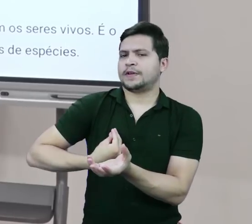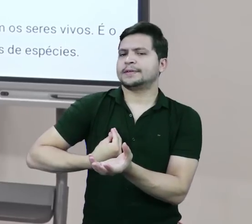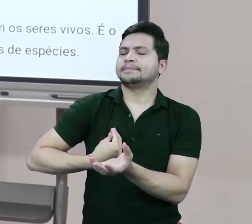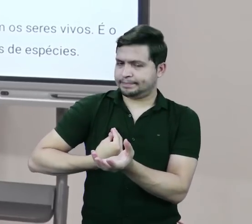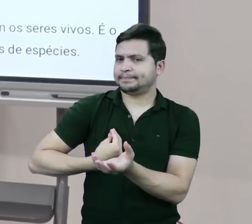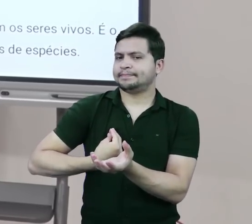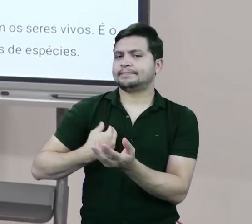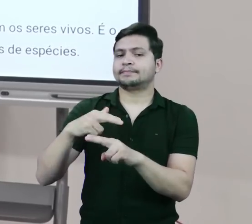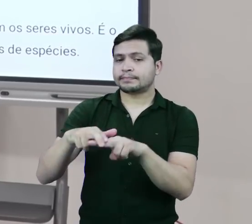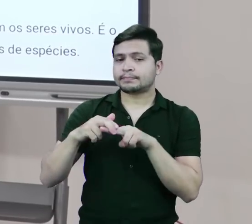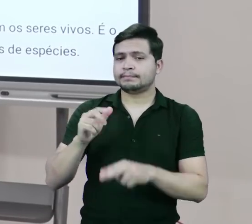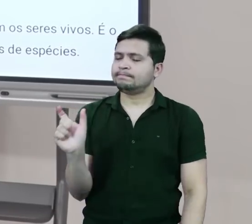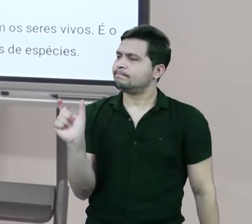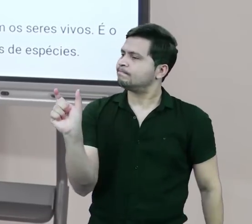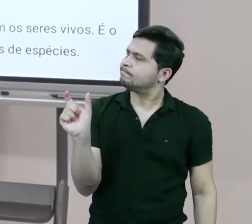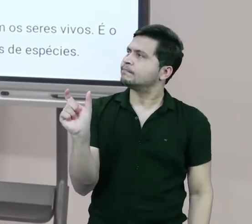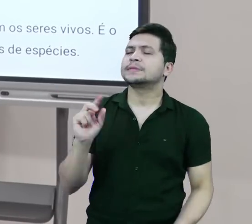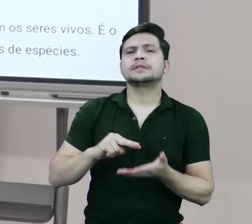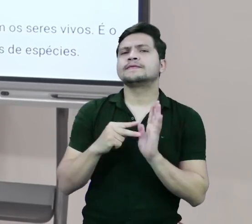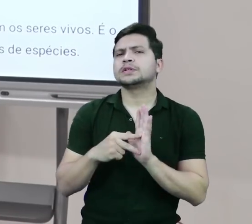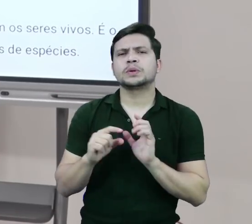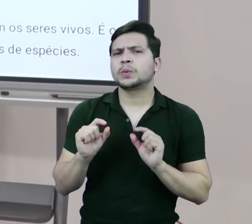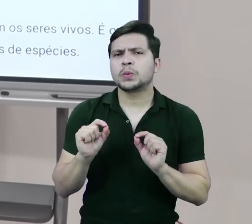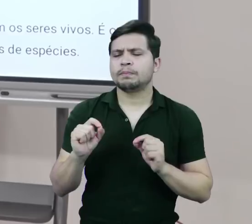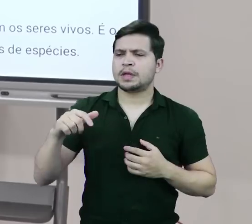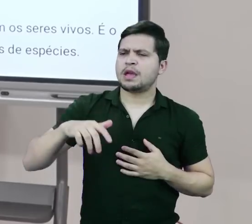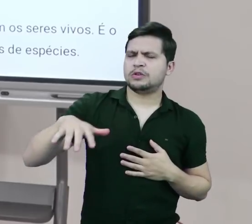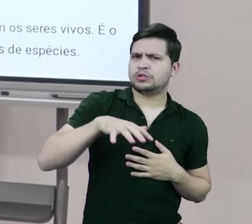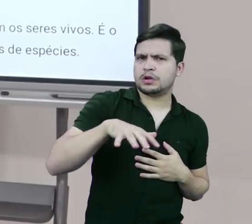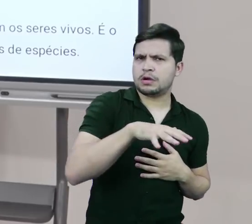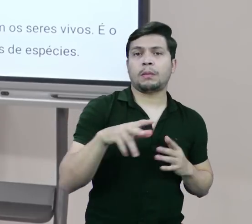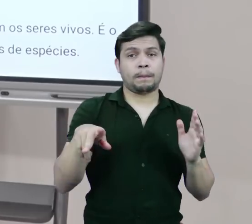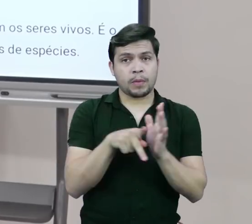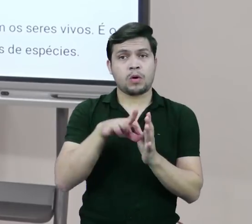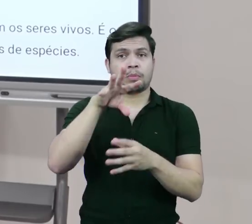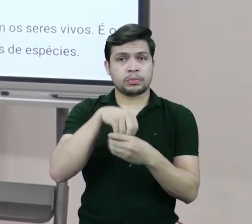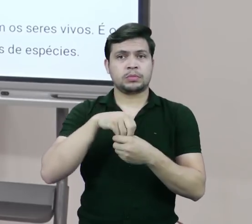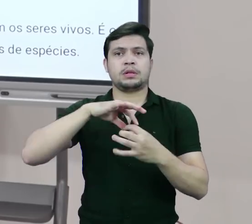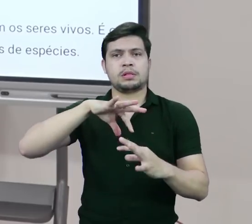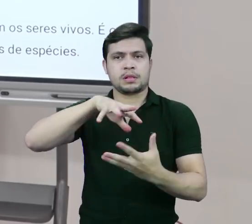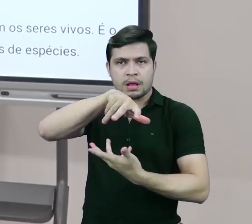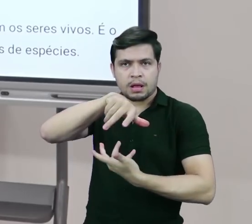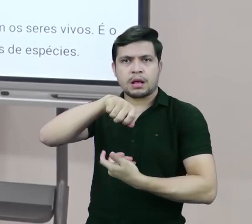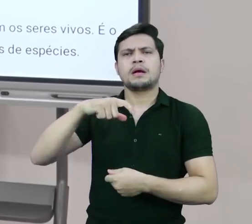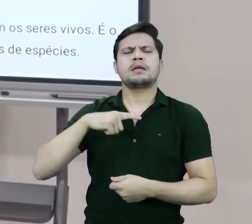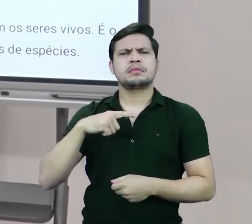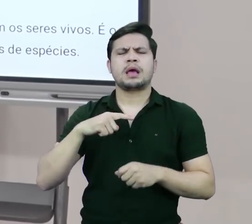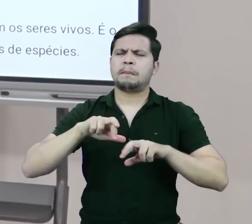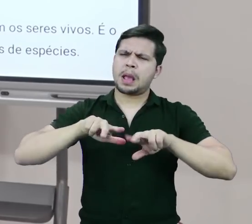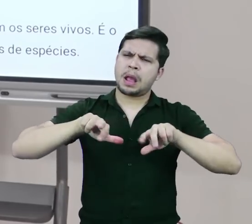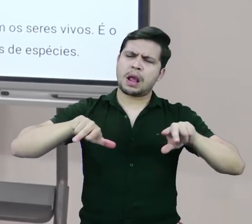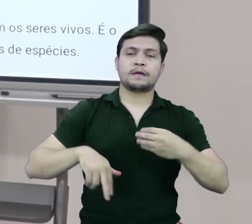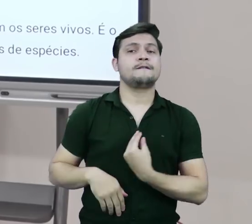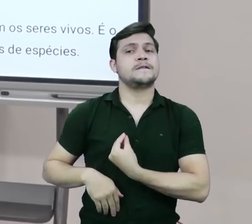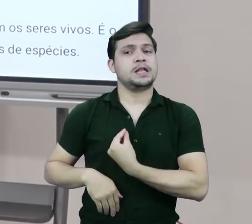conjunto. Tá? Então, o termo biosfera significa o quê? Regiões do ambiente terrestre onde se encontram os seres